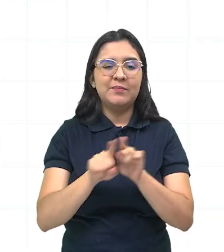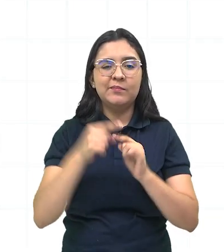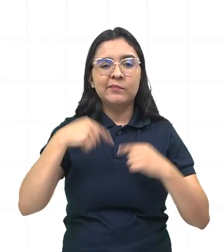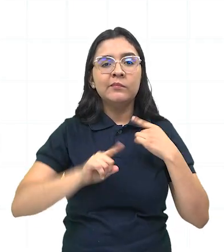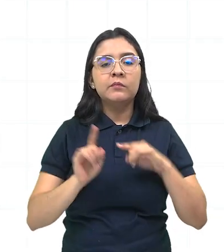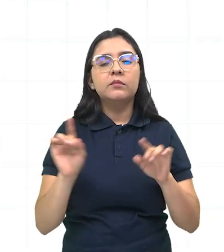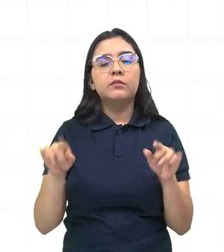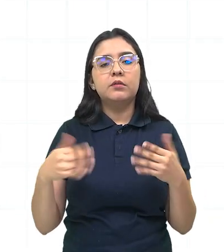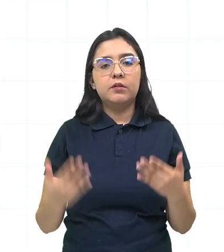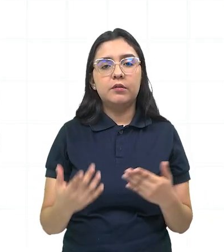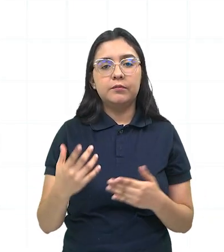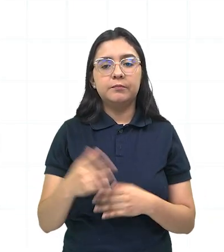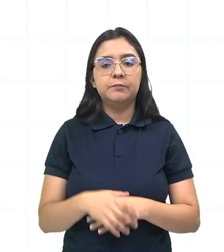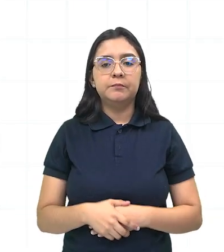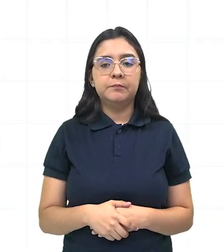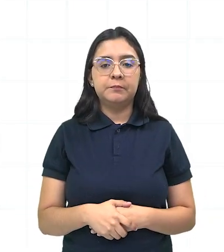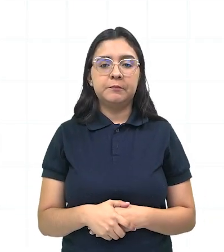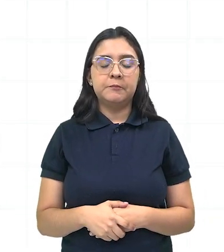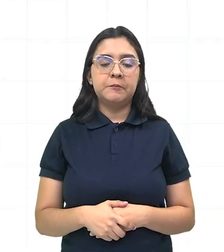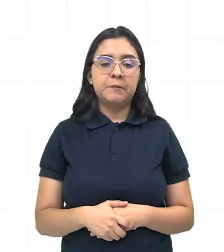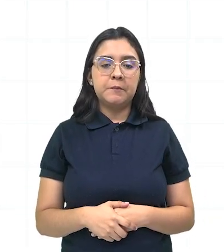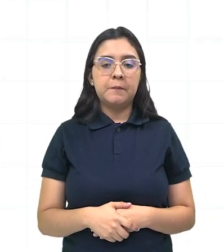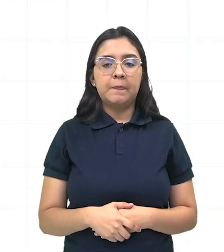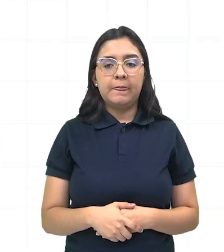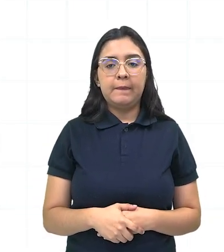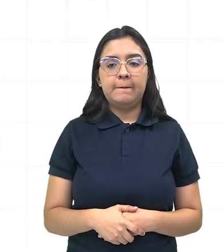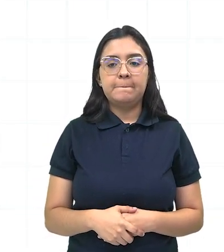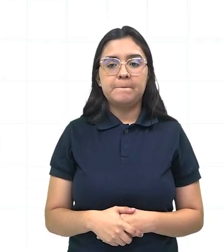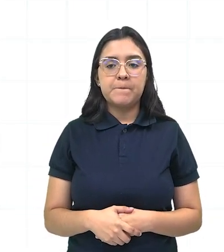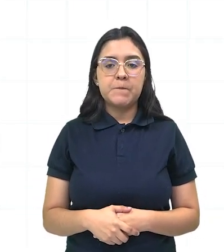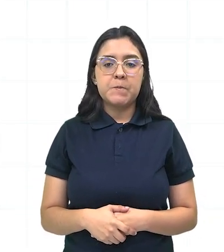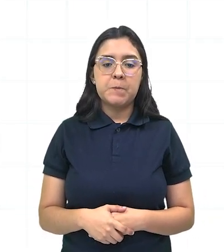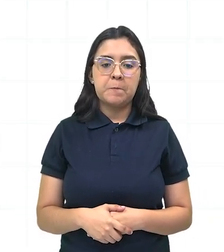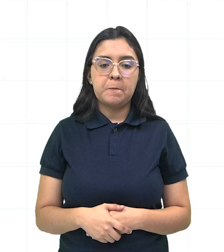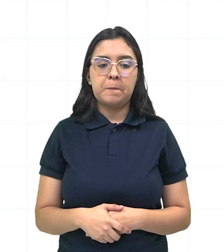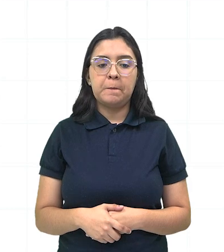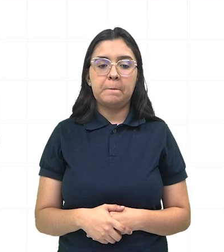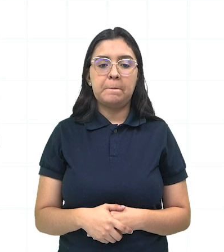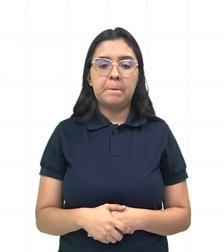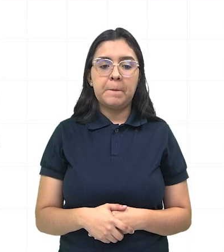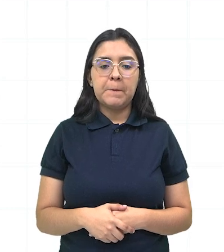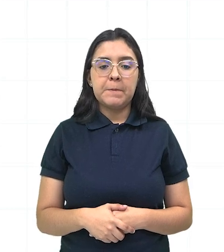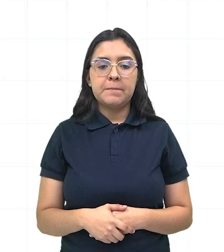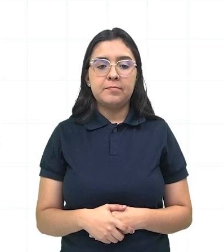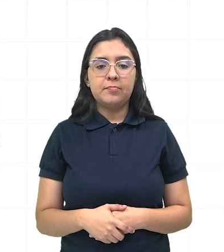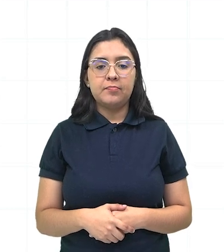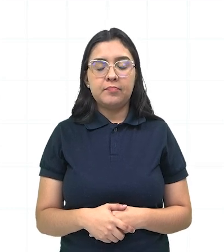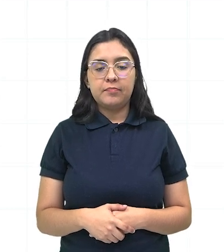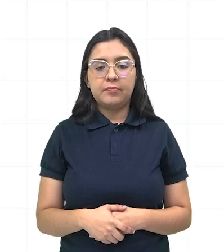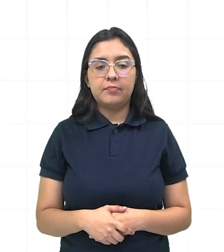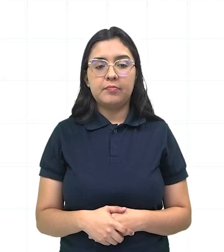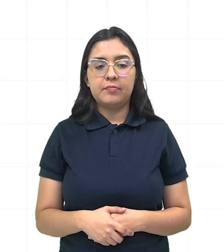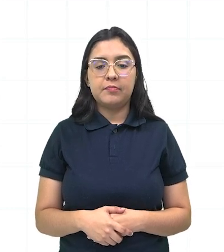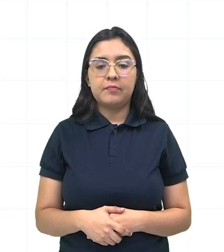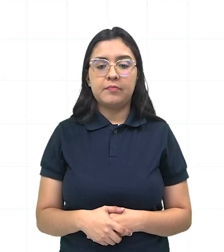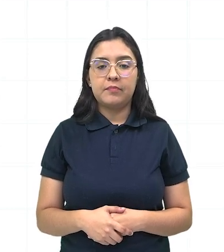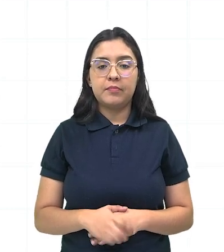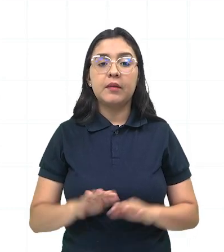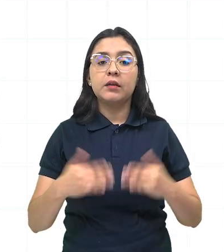ele vai expelir com mais força esse líquido. Com relação à